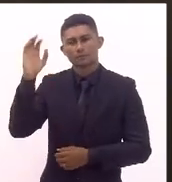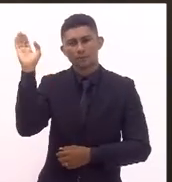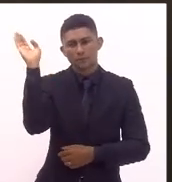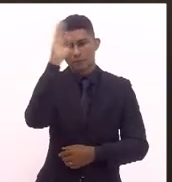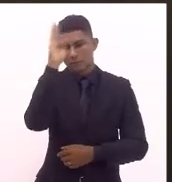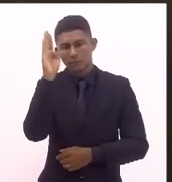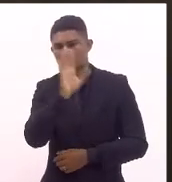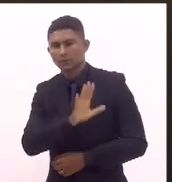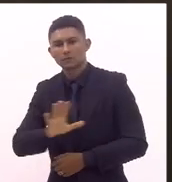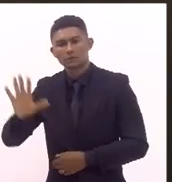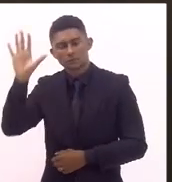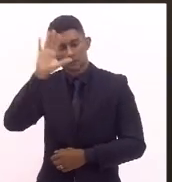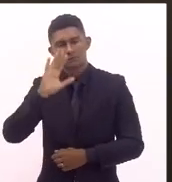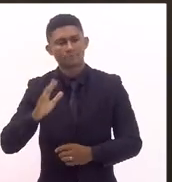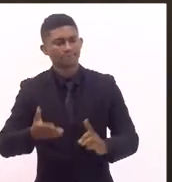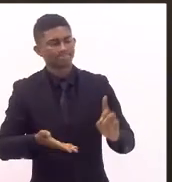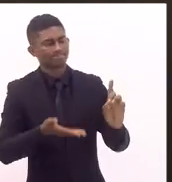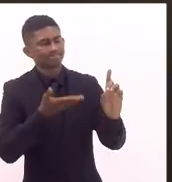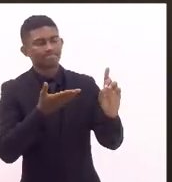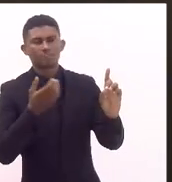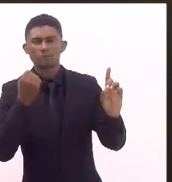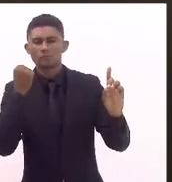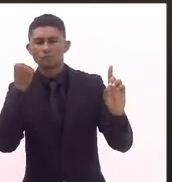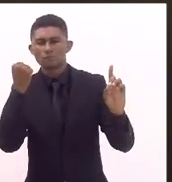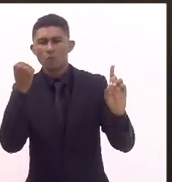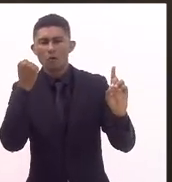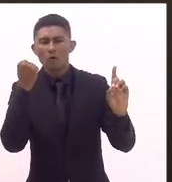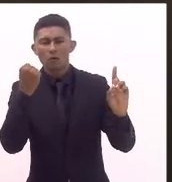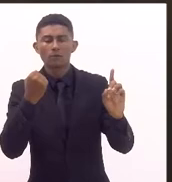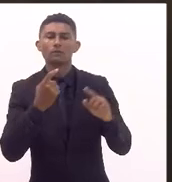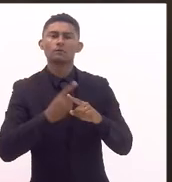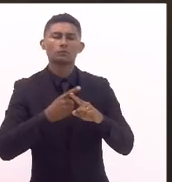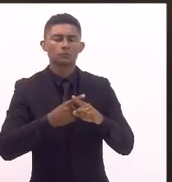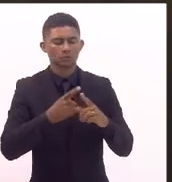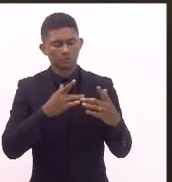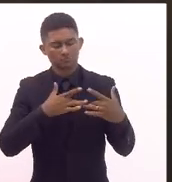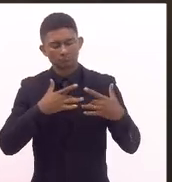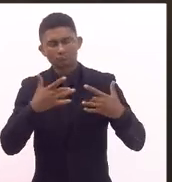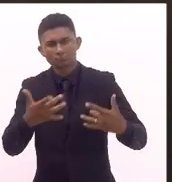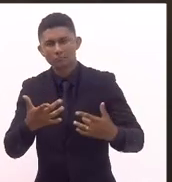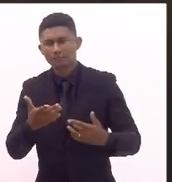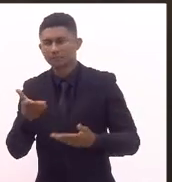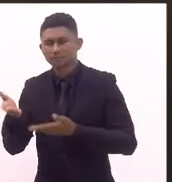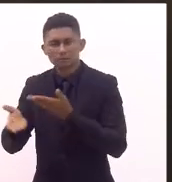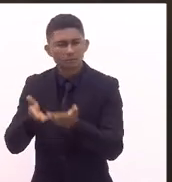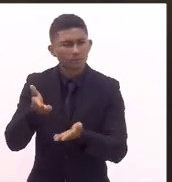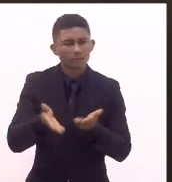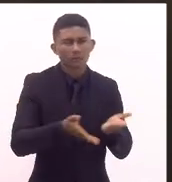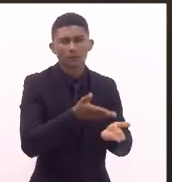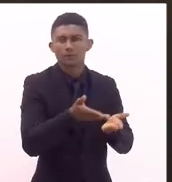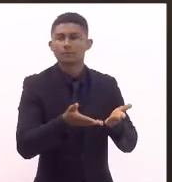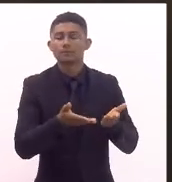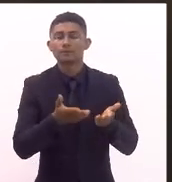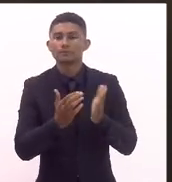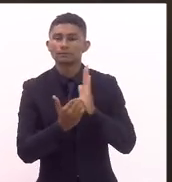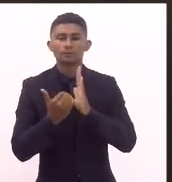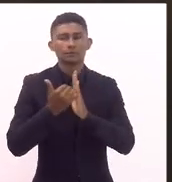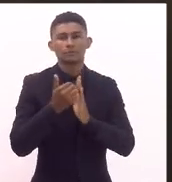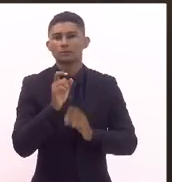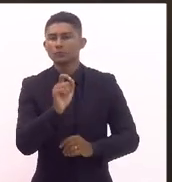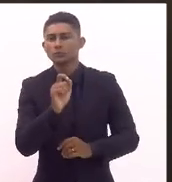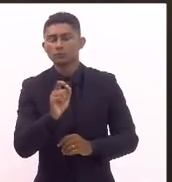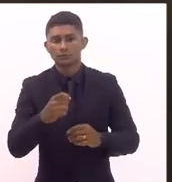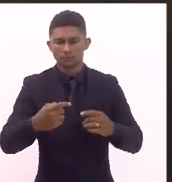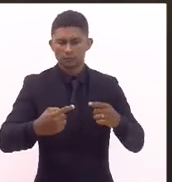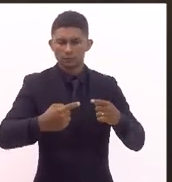a força EA garra que você tem de acolher com generosidade e mais que isso não fazer